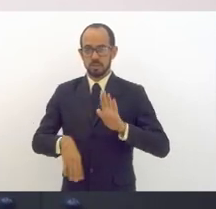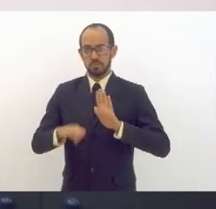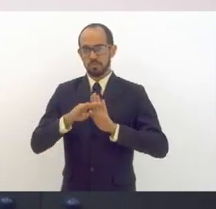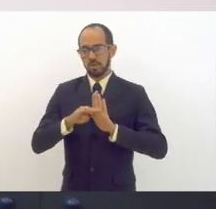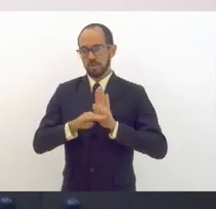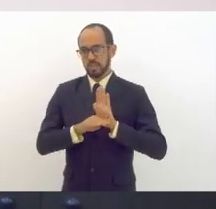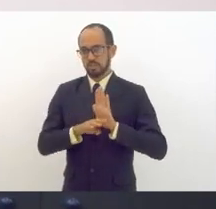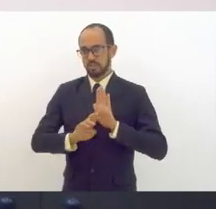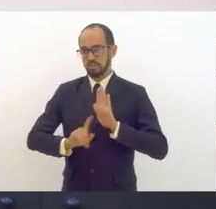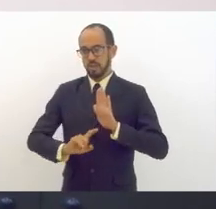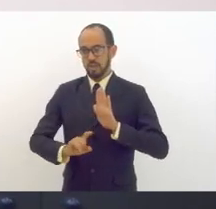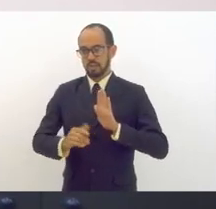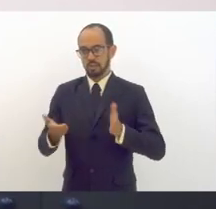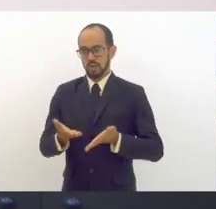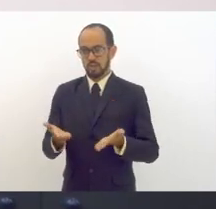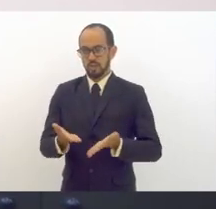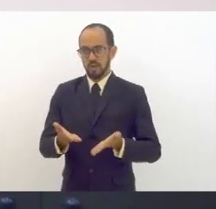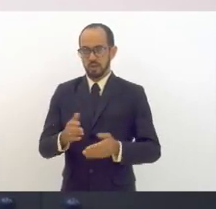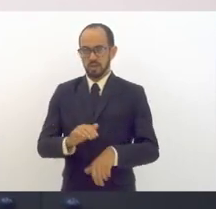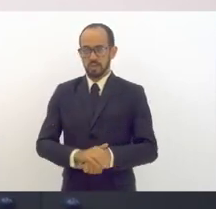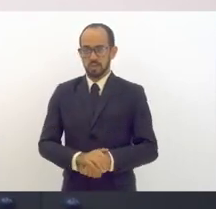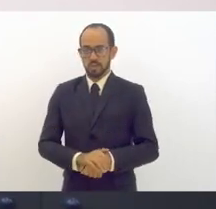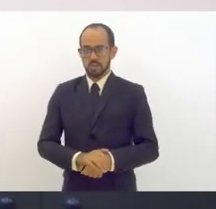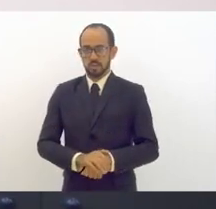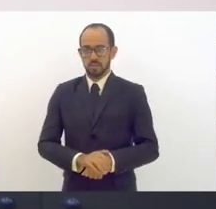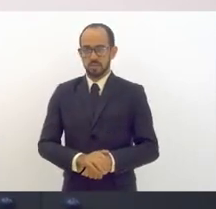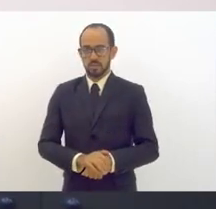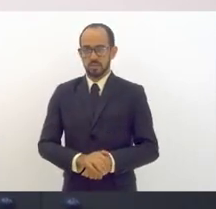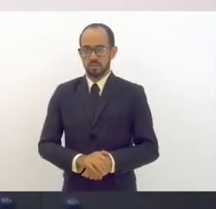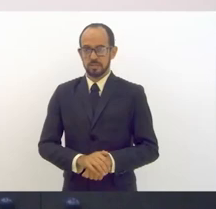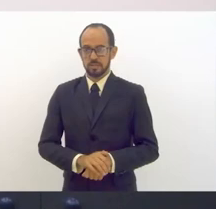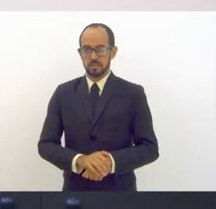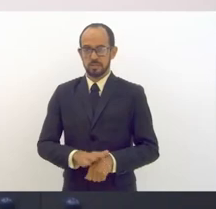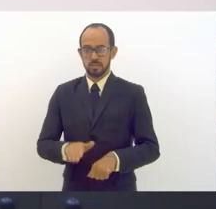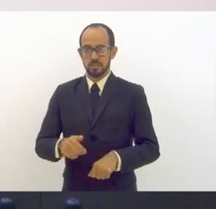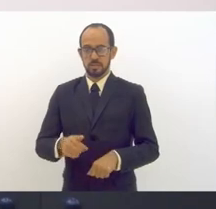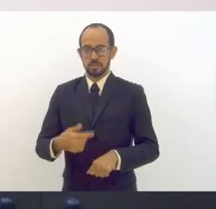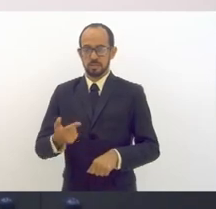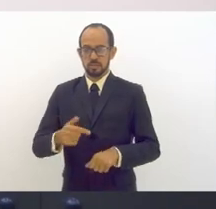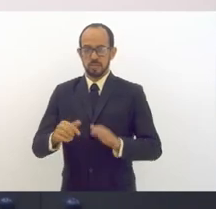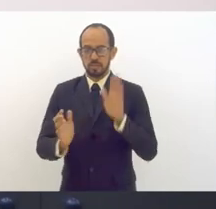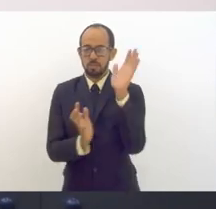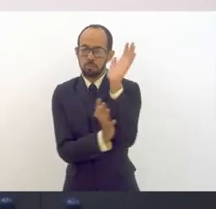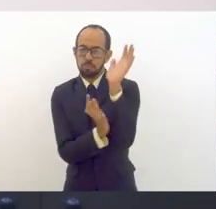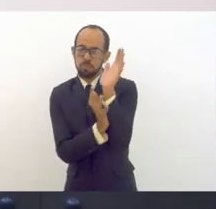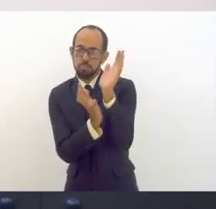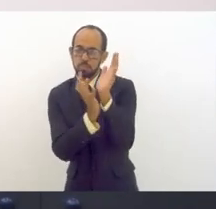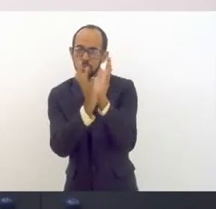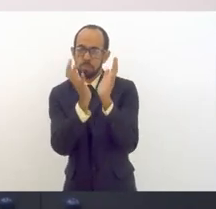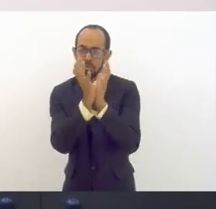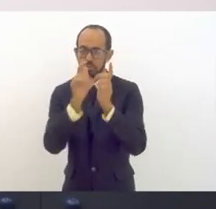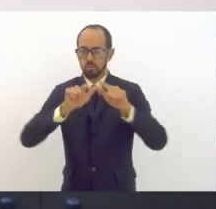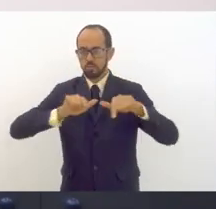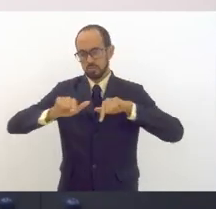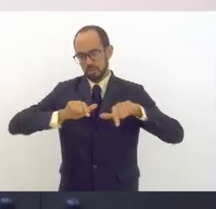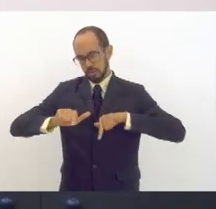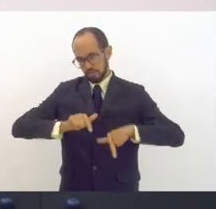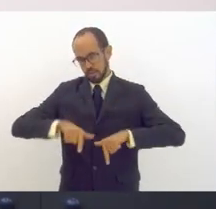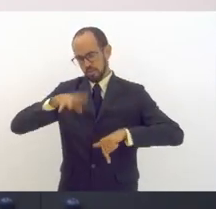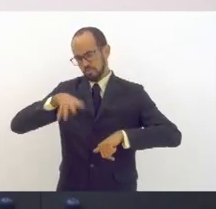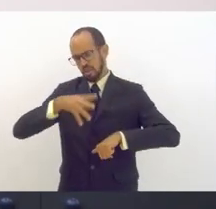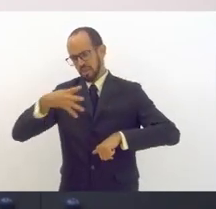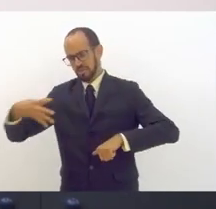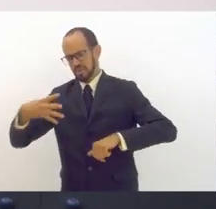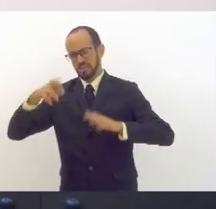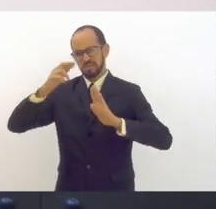né, que vem se acentuando, um processo que eu chamo de burocratização do trabalho das direções escolares, com planilhas,